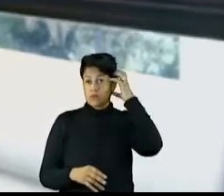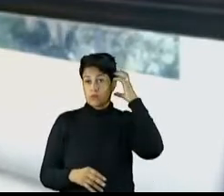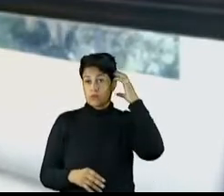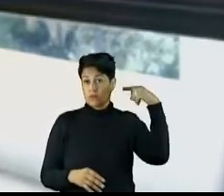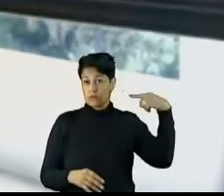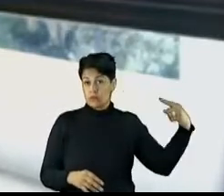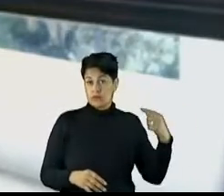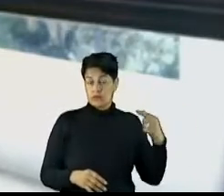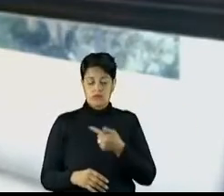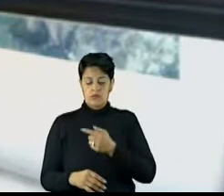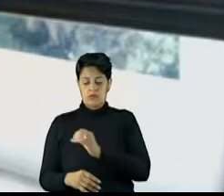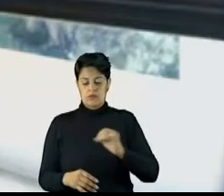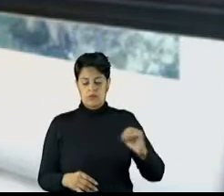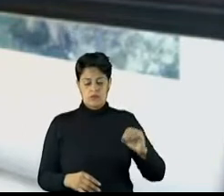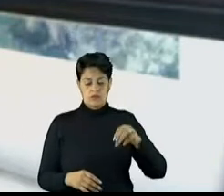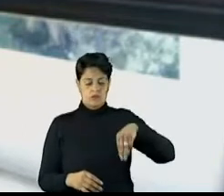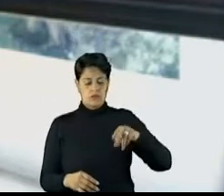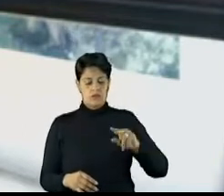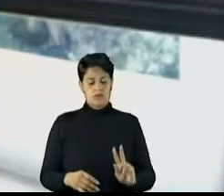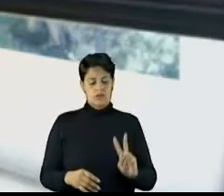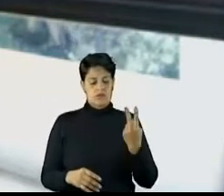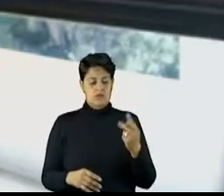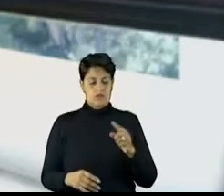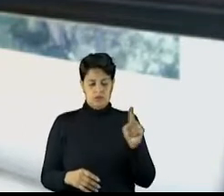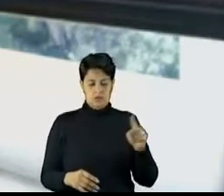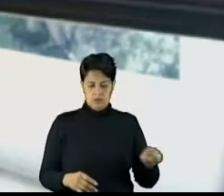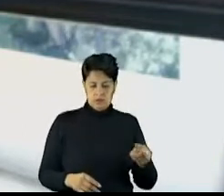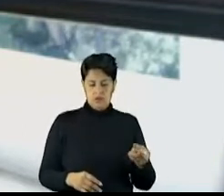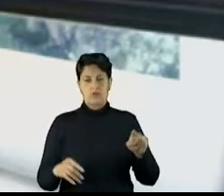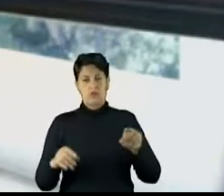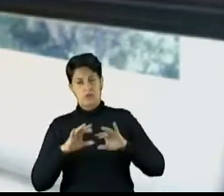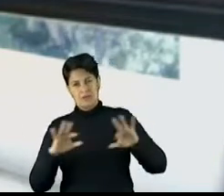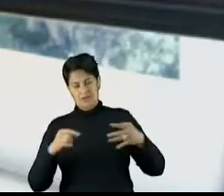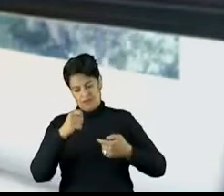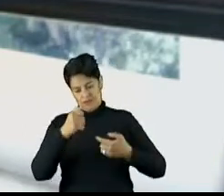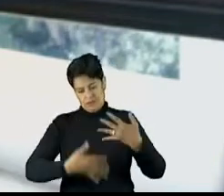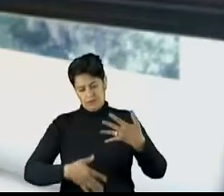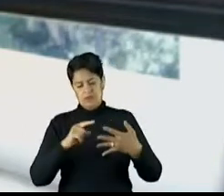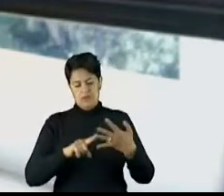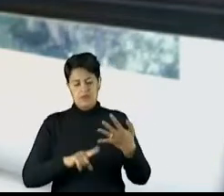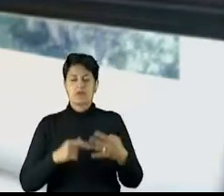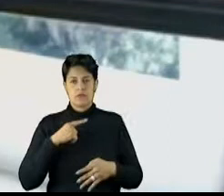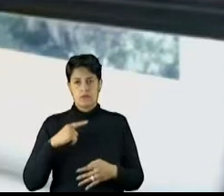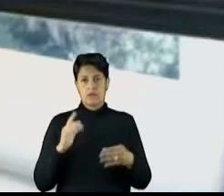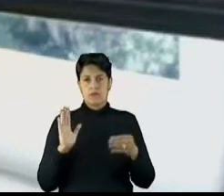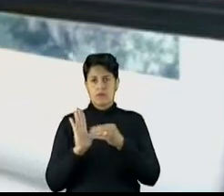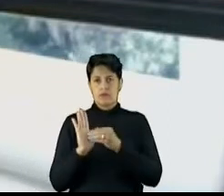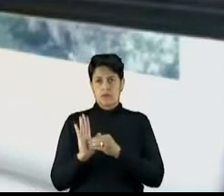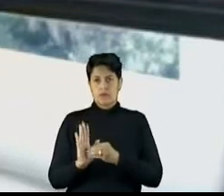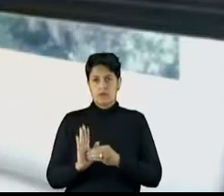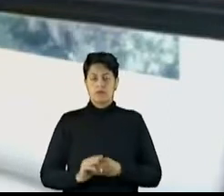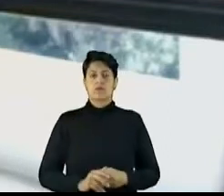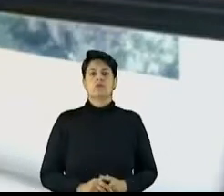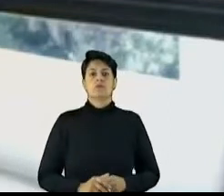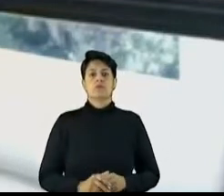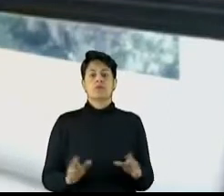o assunto para informar que este relator, em reunião com os titulares da Secretaria-Geral de Controle Externo e da Secretaria de Infraestrutura Hídrica